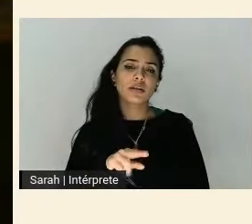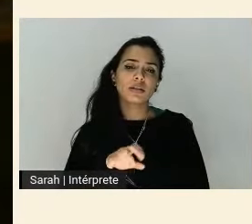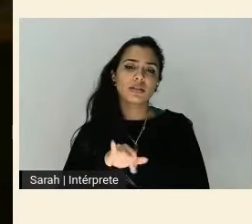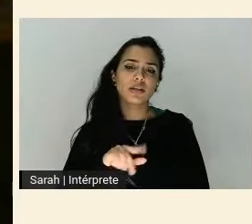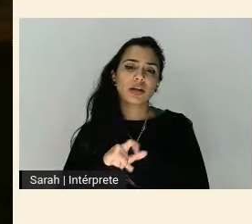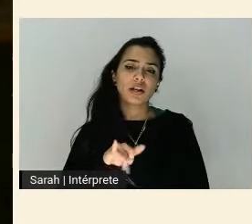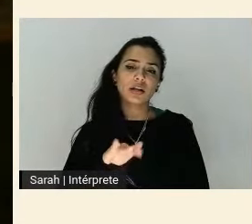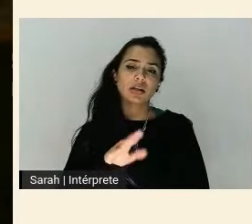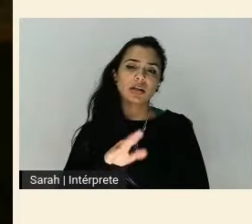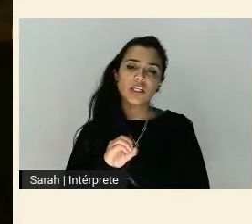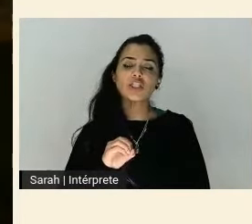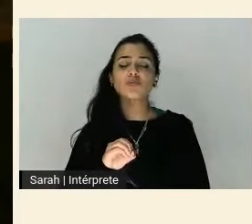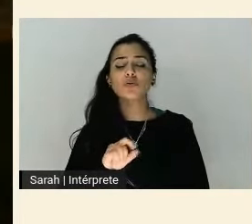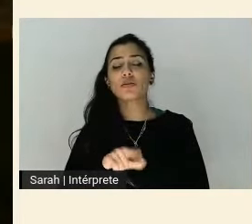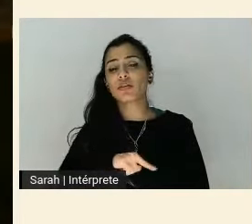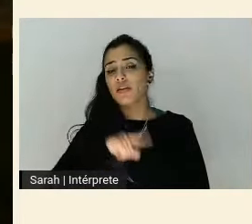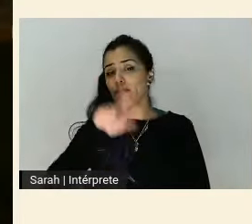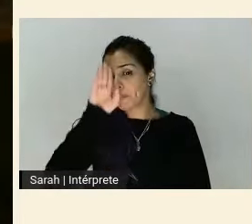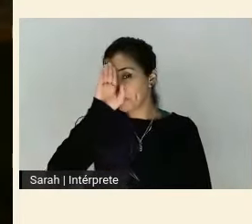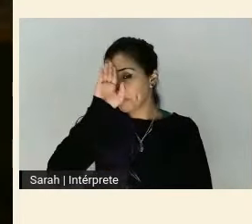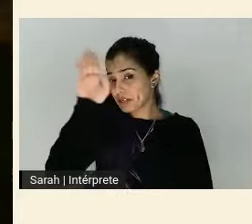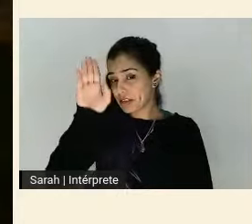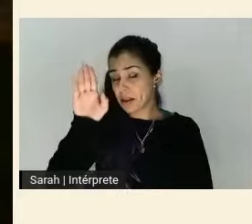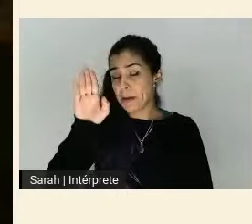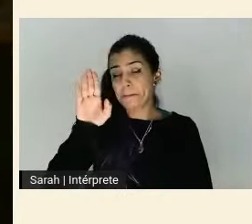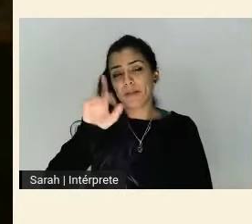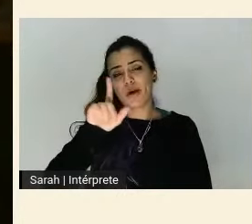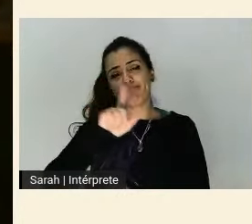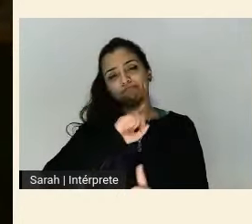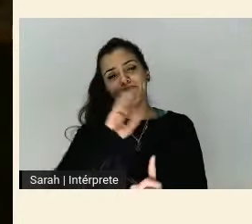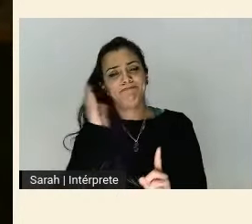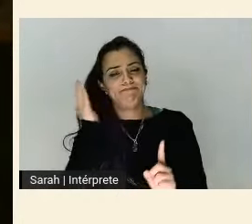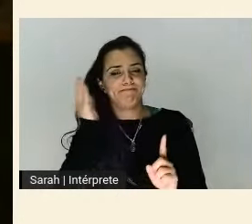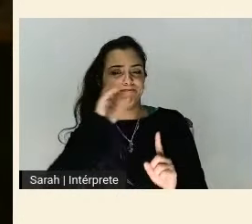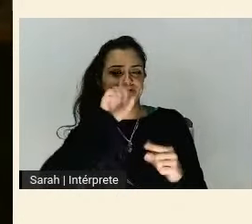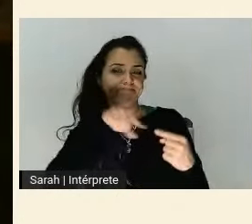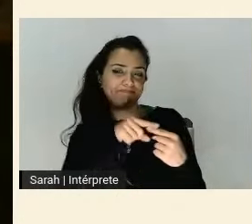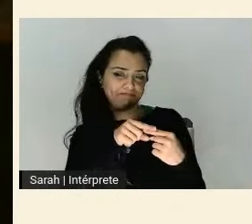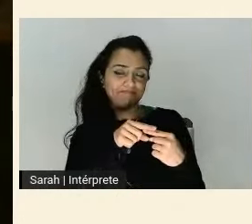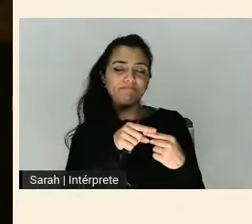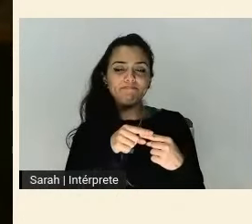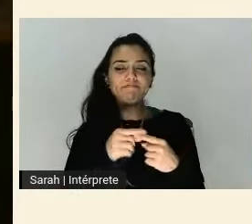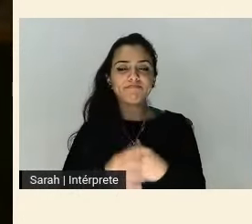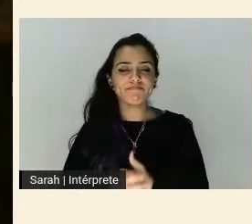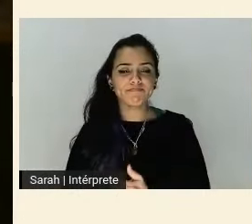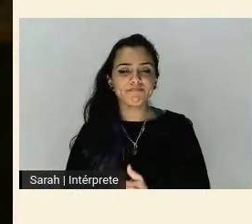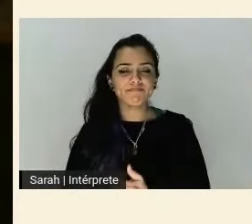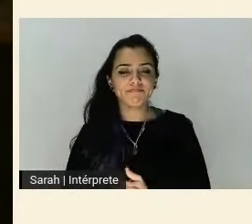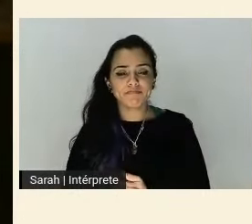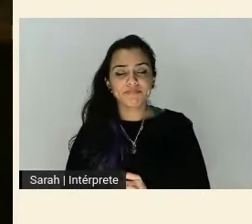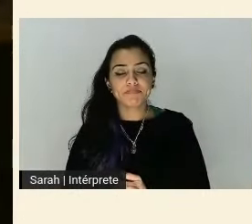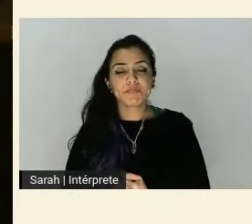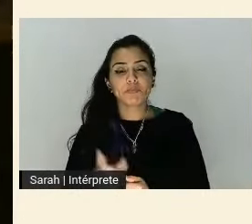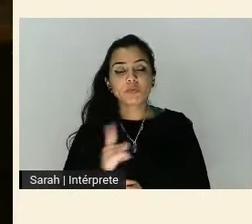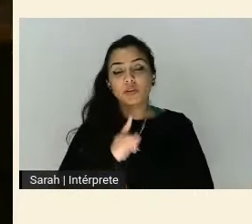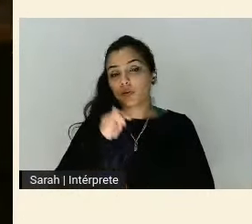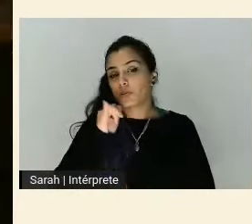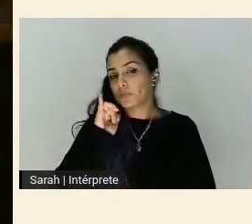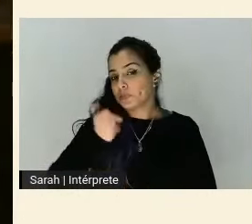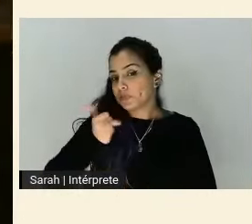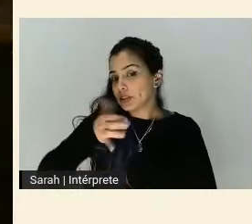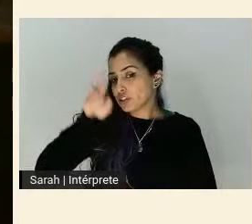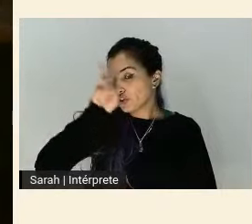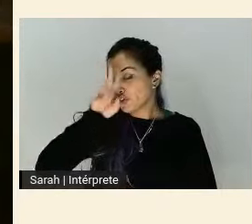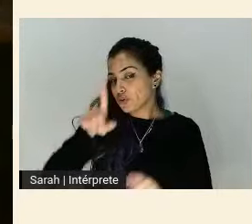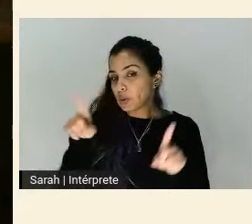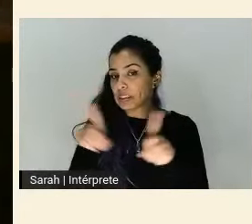do destempero dos jovens. Tem uma história que é narrada, foi narrada aqui